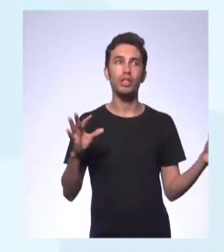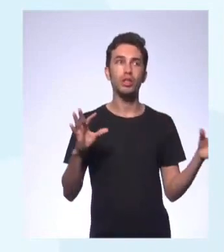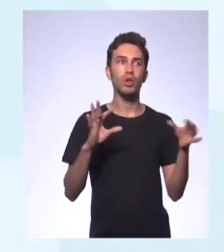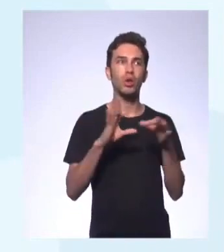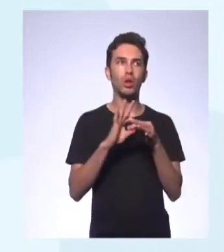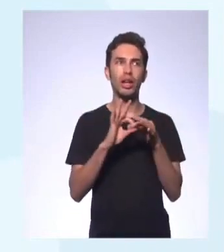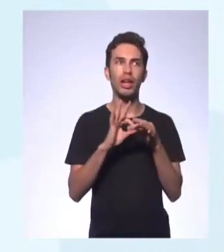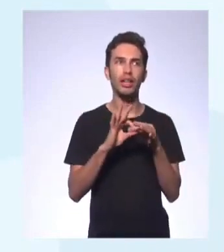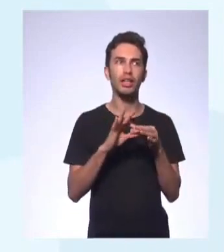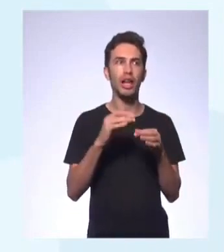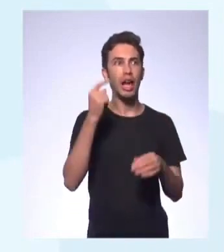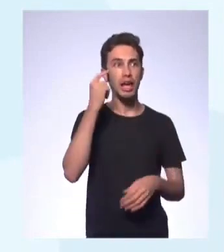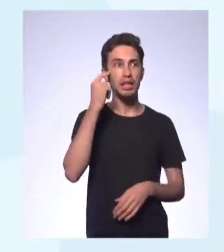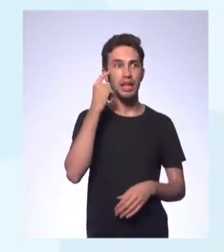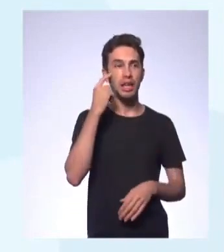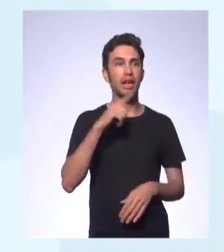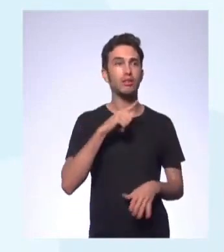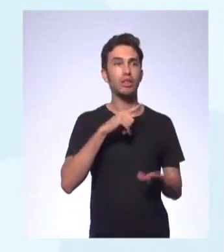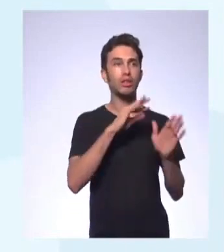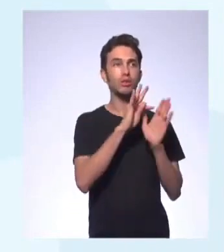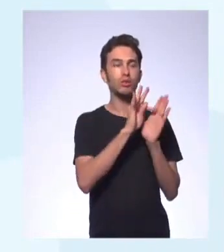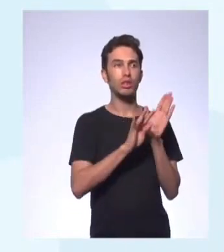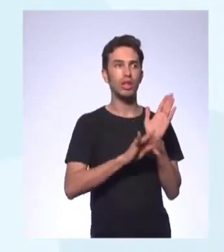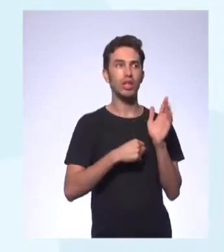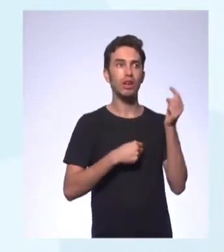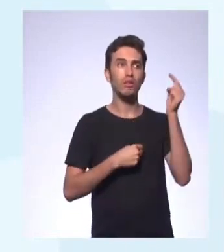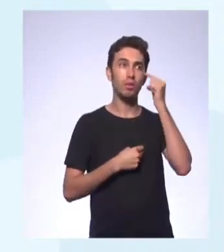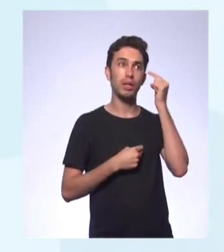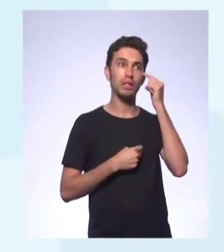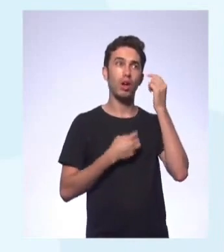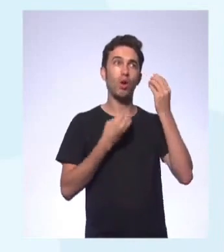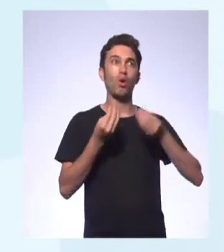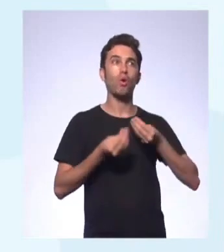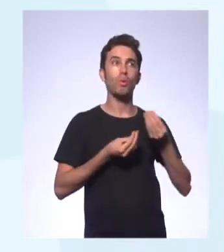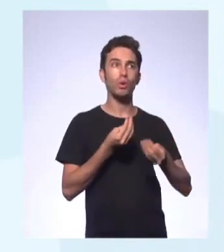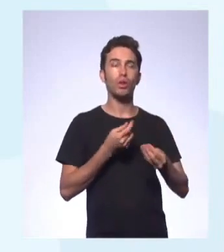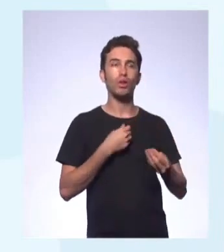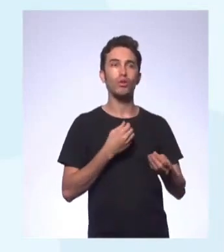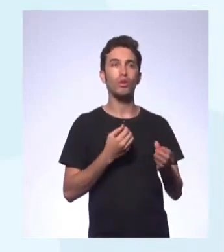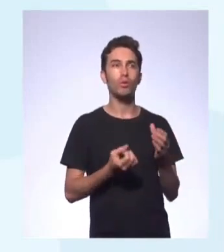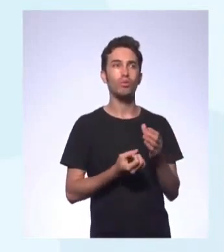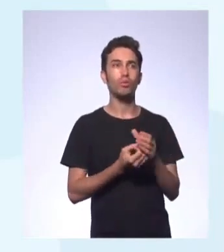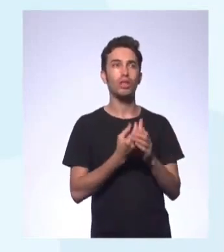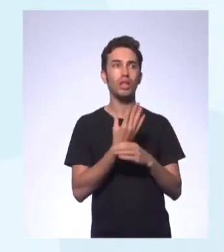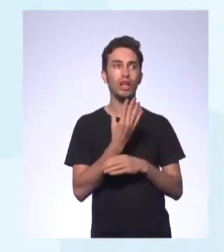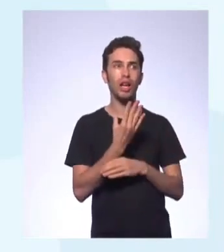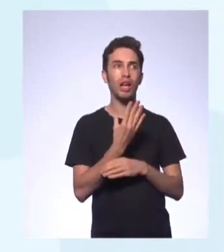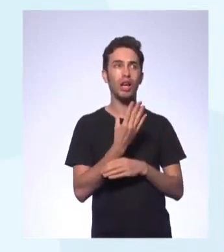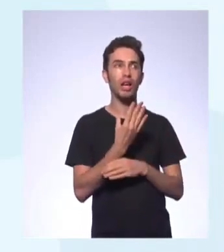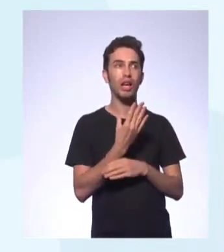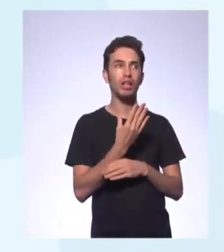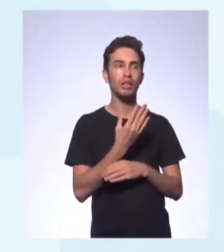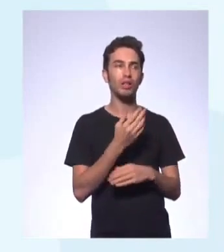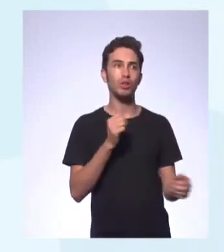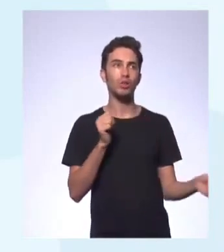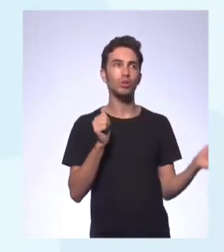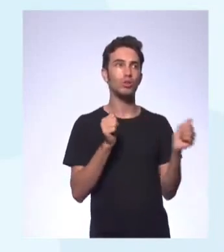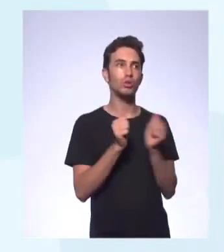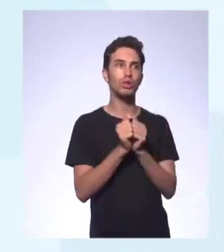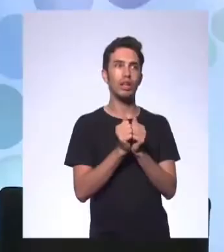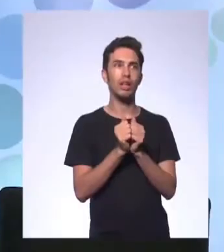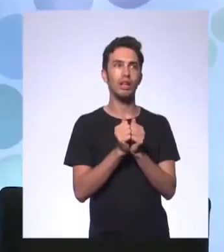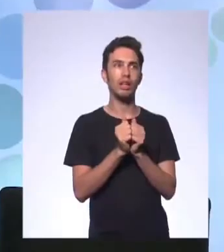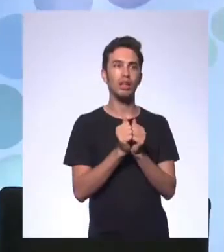Eu tenho um texto, né? E aí eu vou pensar como que eu vou produzir, conseguir juntar essas ideias